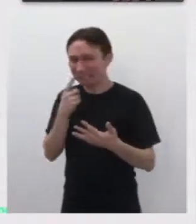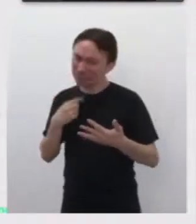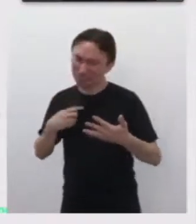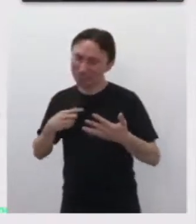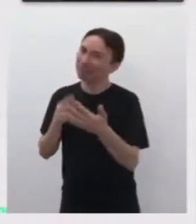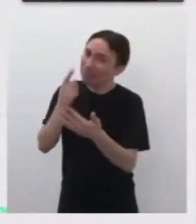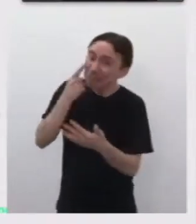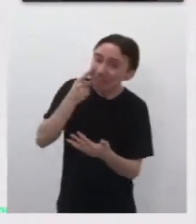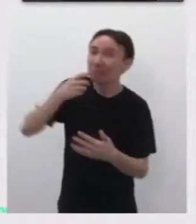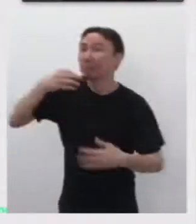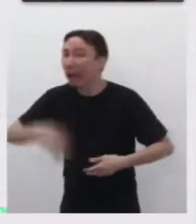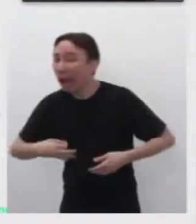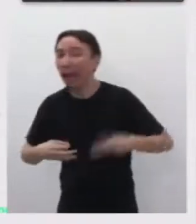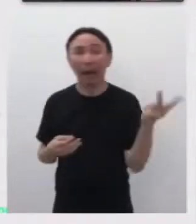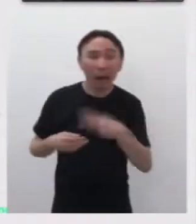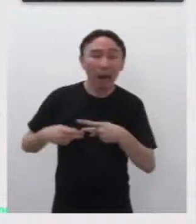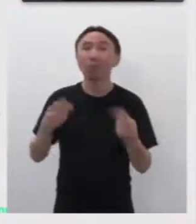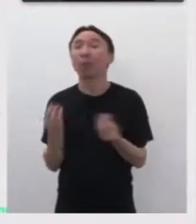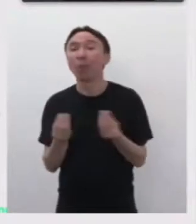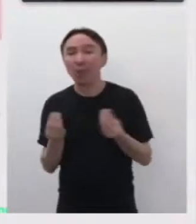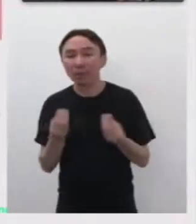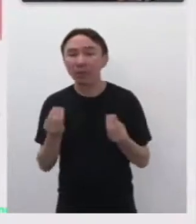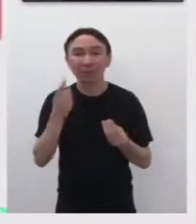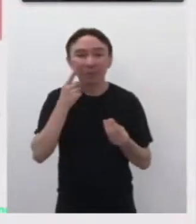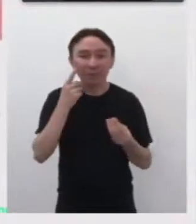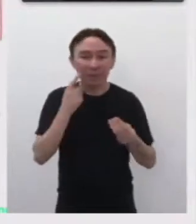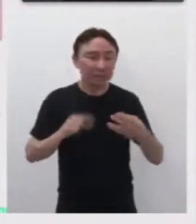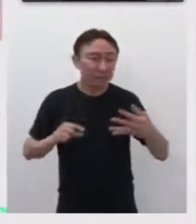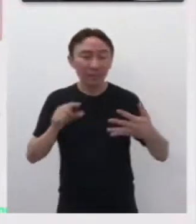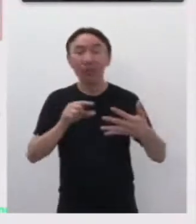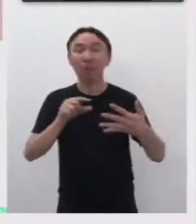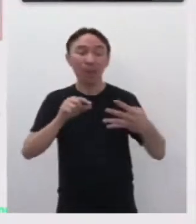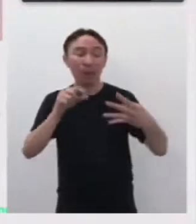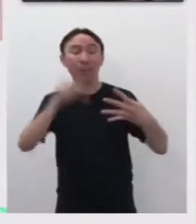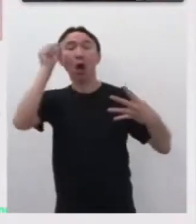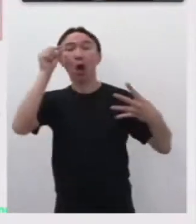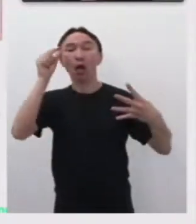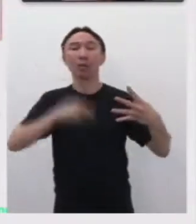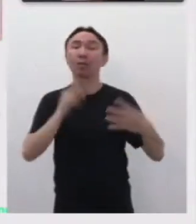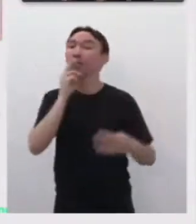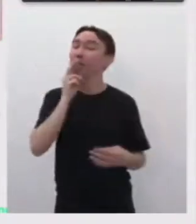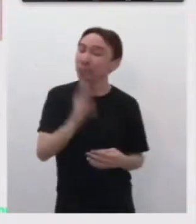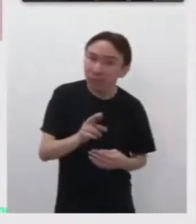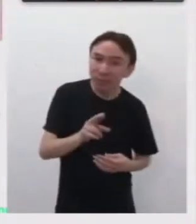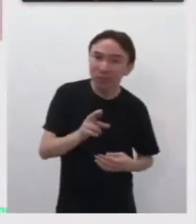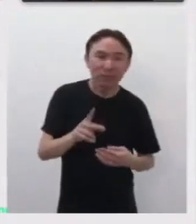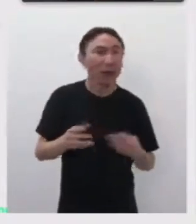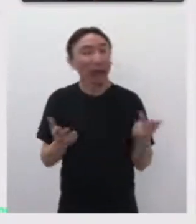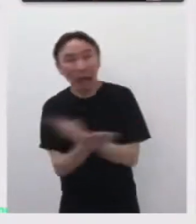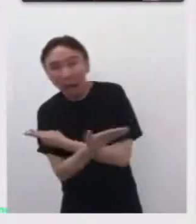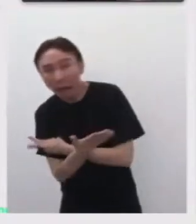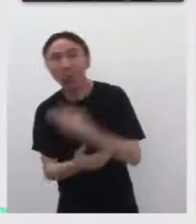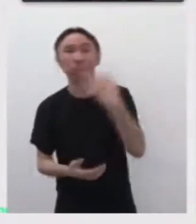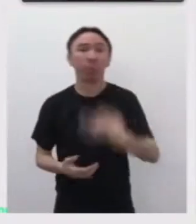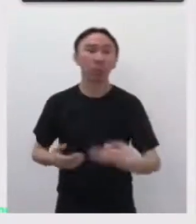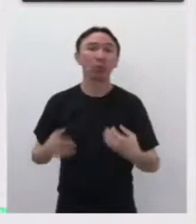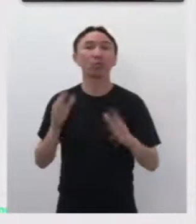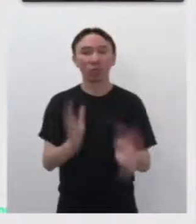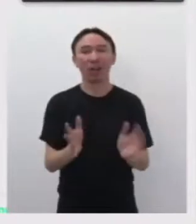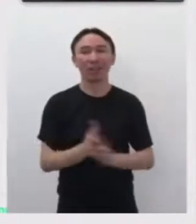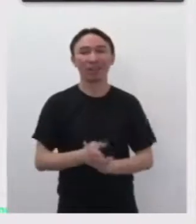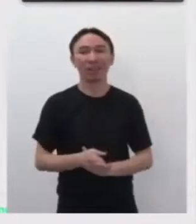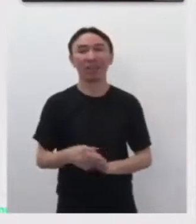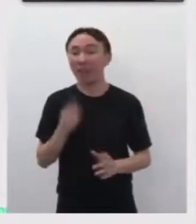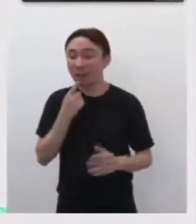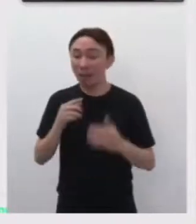tá? Quando vem aqui o exercício, você clica e ele já te dá a resposta se você acertou, se você errou. E aqui embaixo ele vai